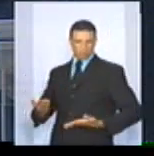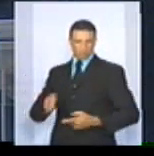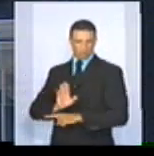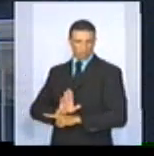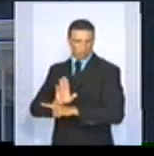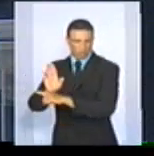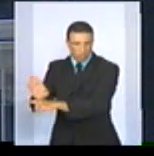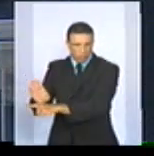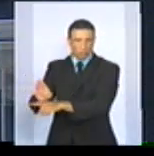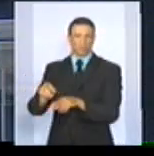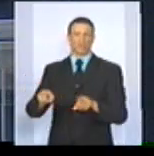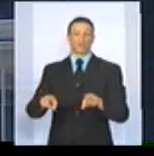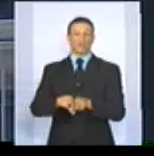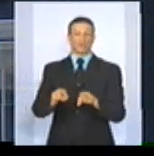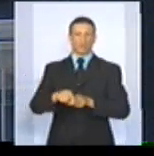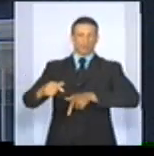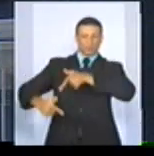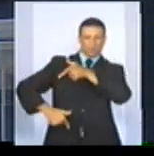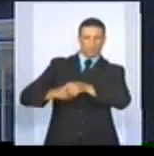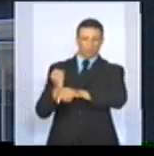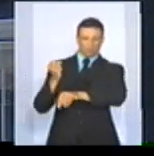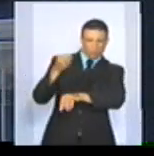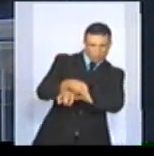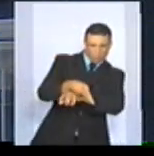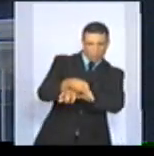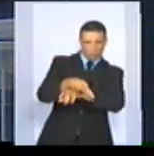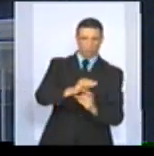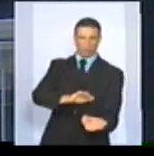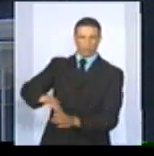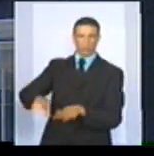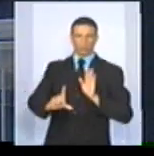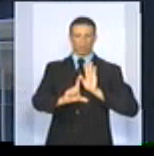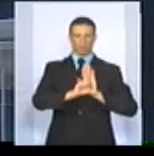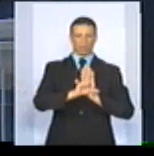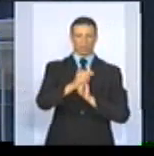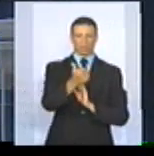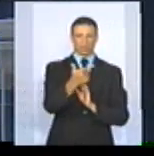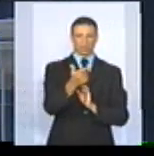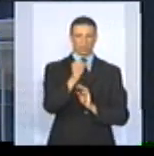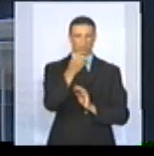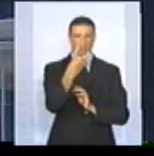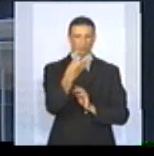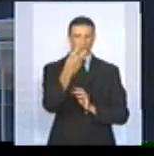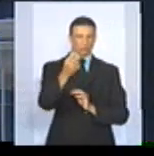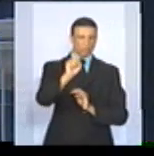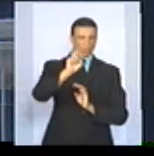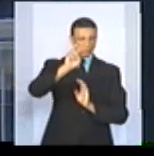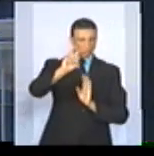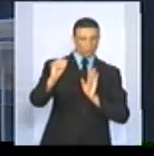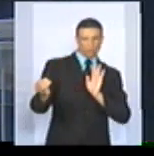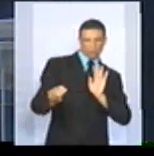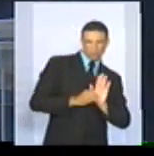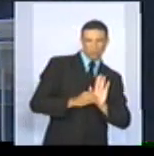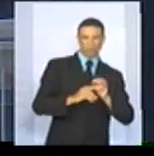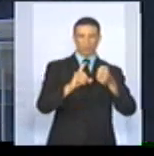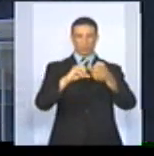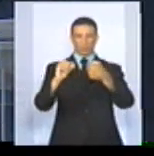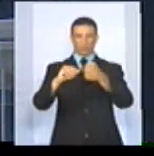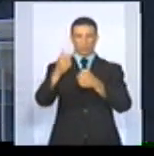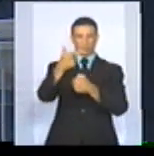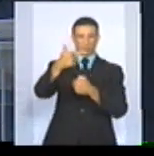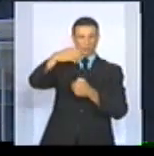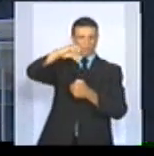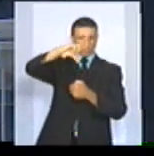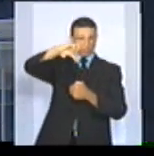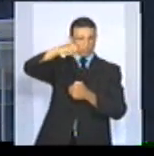regionais, sociais e busca de emprego. A Lei 12.485 está de acordo com tudo isso. Está de acordo com o artigo 219, no